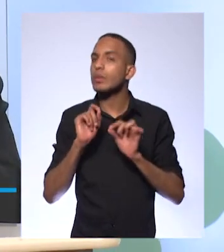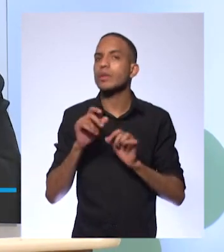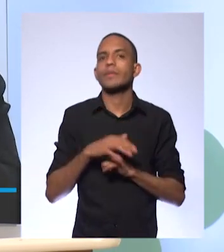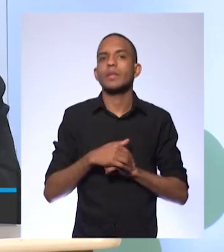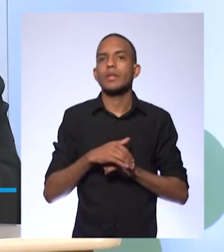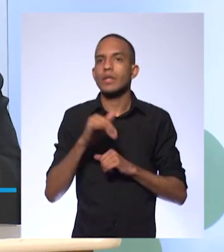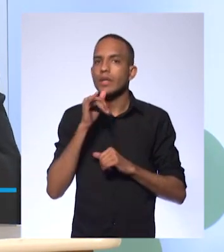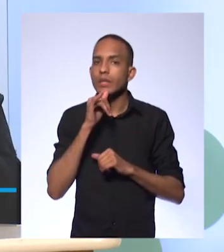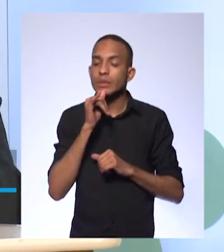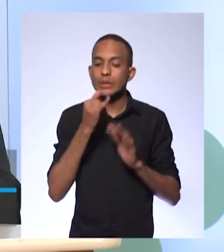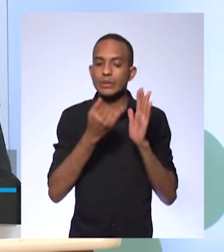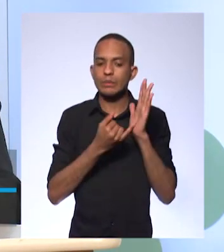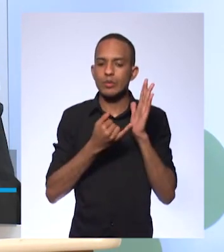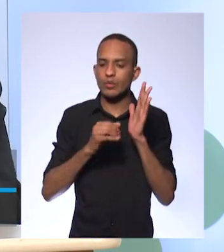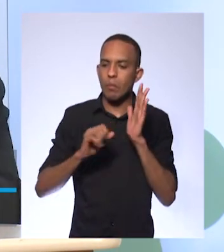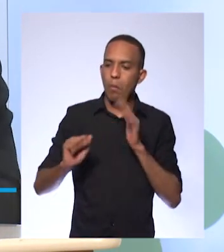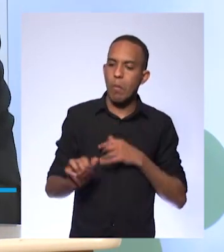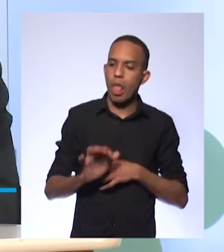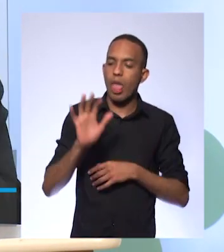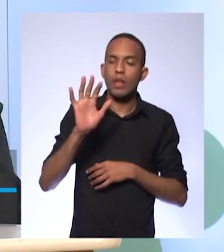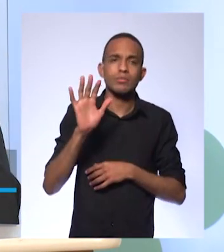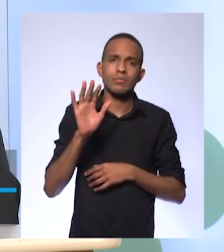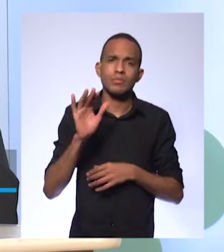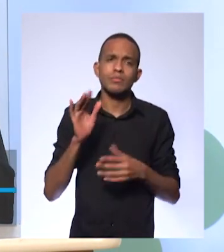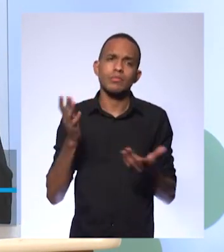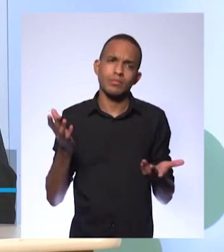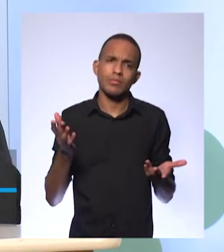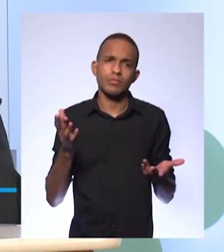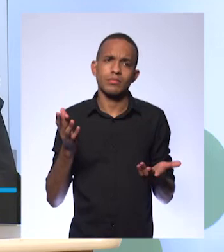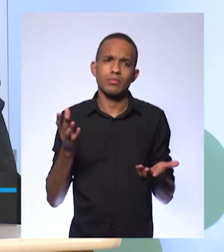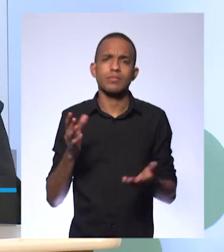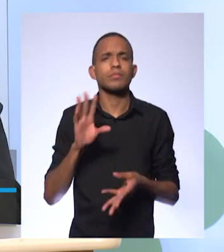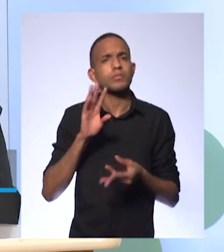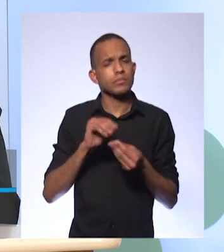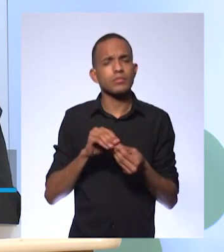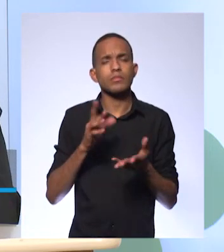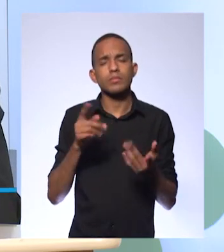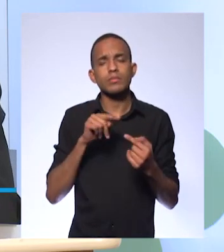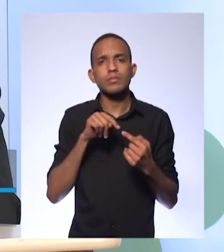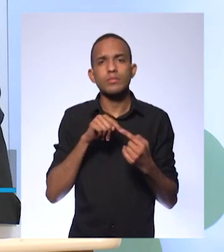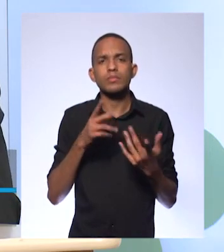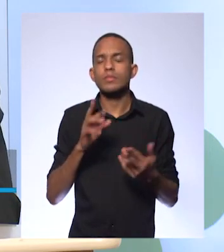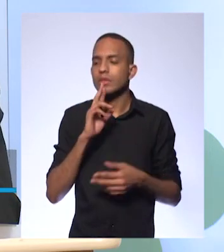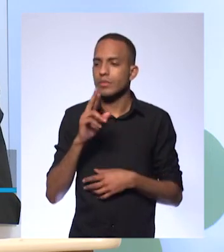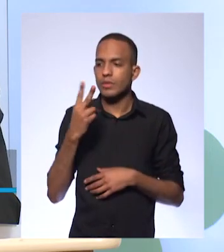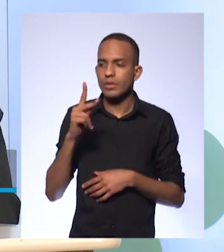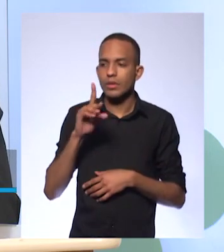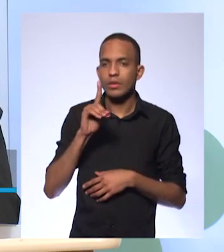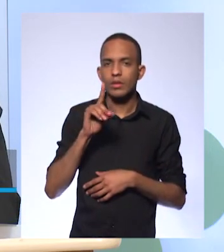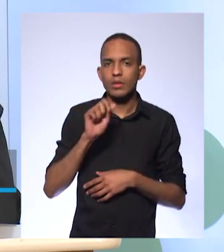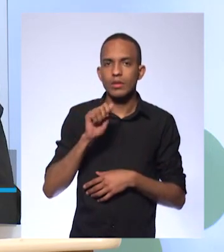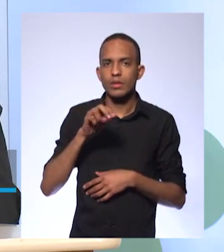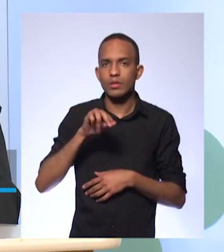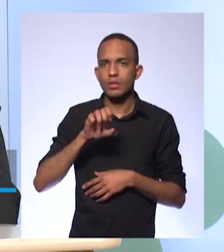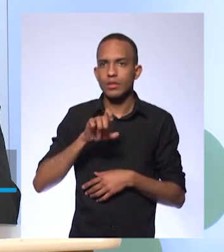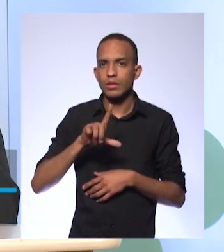impostos altos, né? Resumindo, impostos altos. Isso tem tudo a ver. Essa foi a resposta do Daniel.